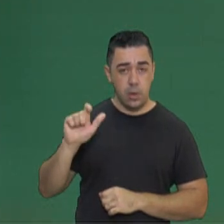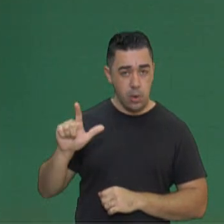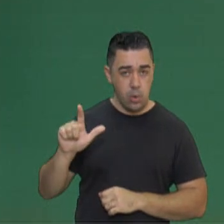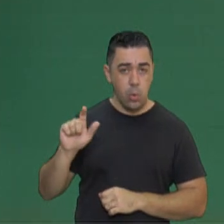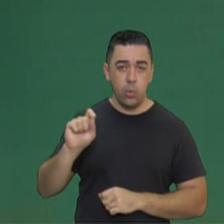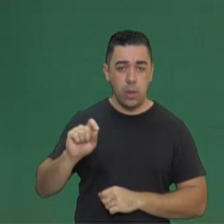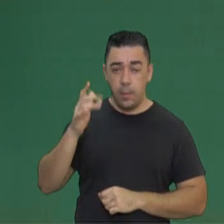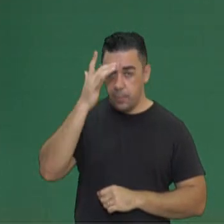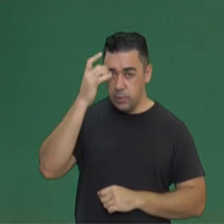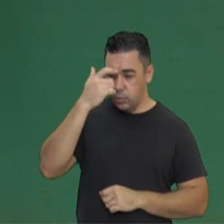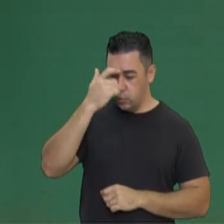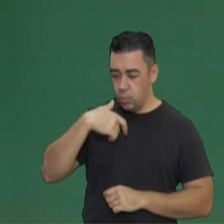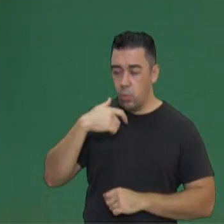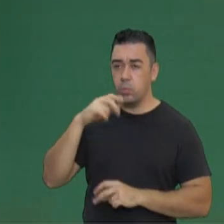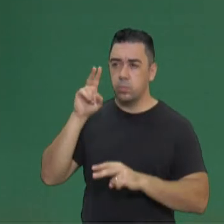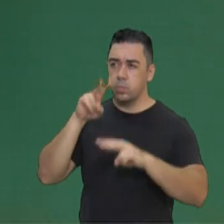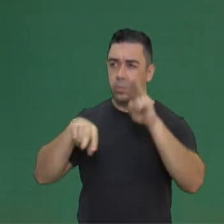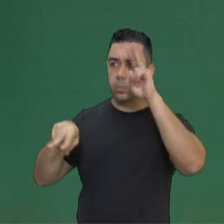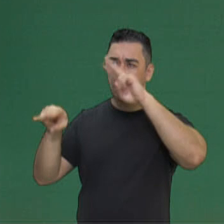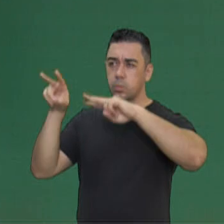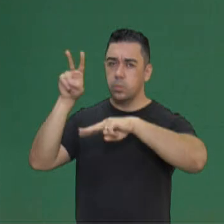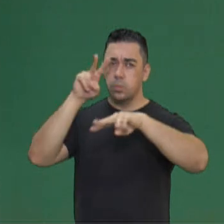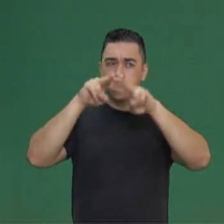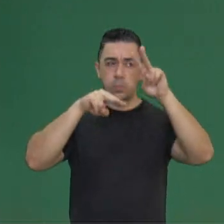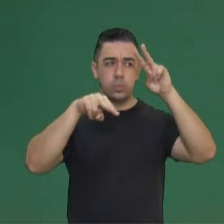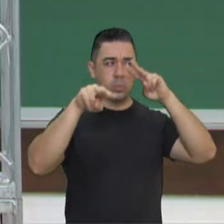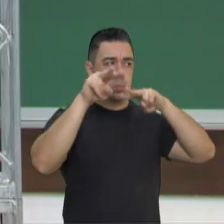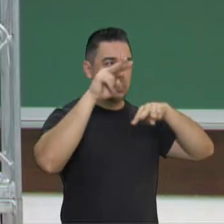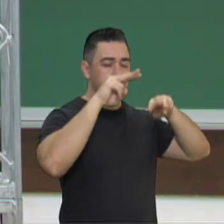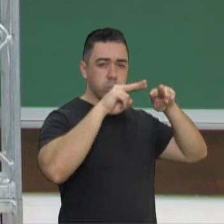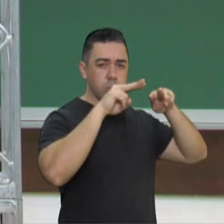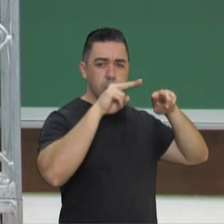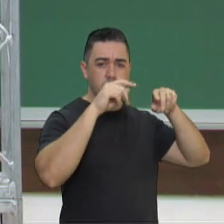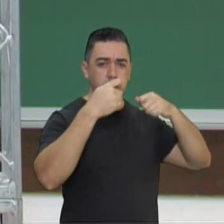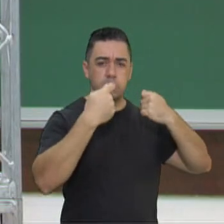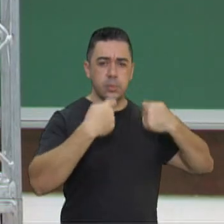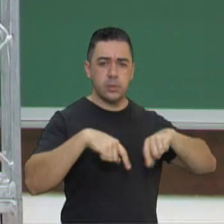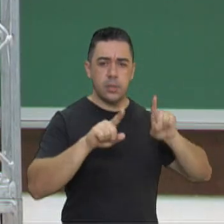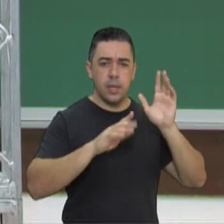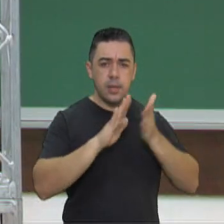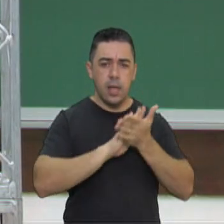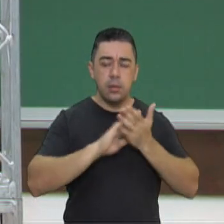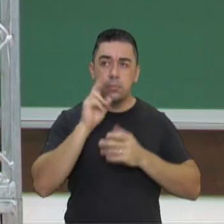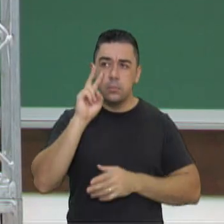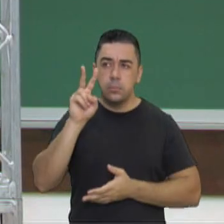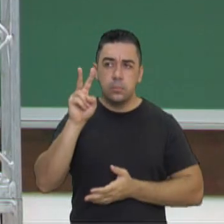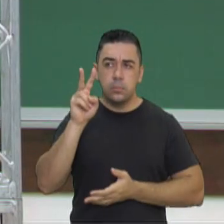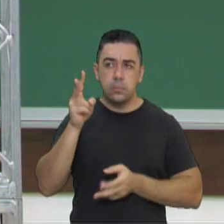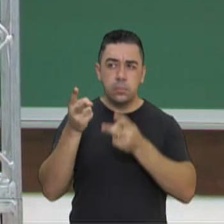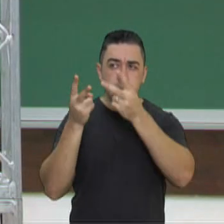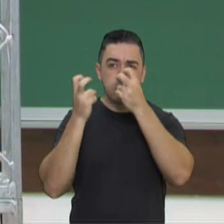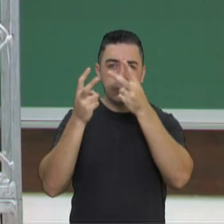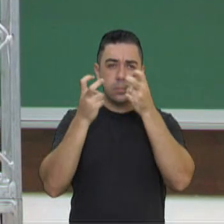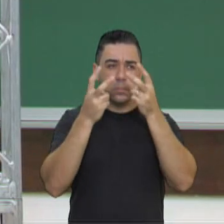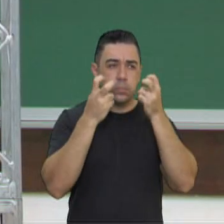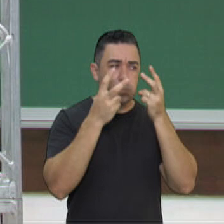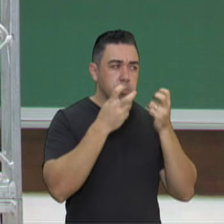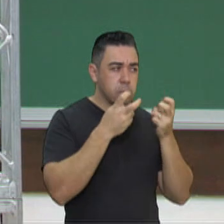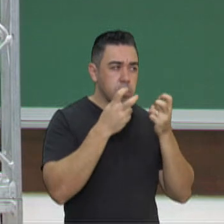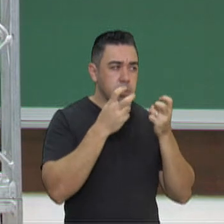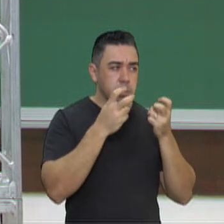um observador sem um instrumento. Então, no olho, né? Basicamente observando